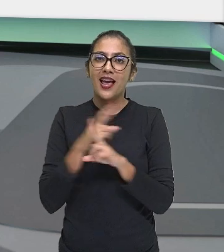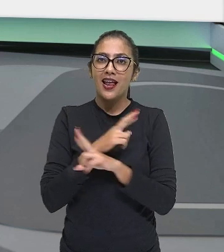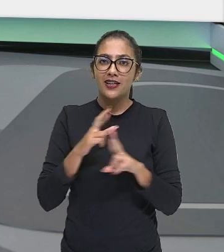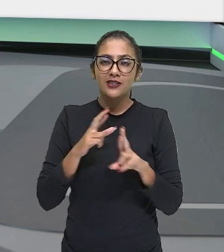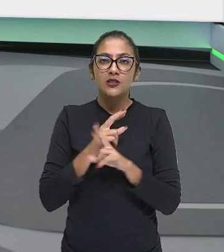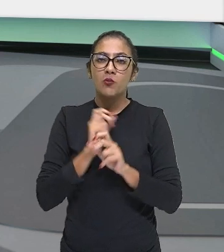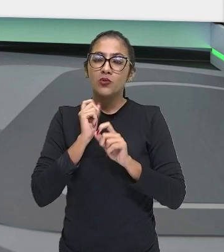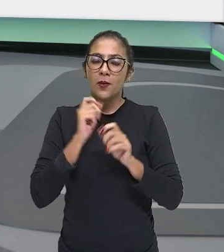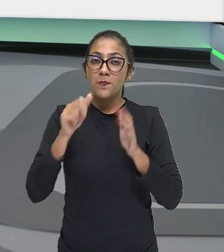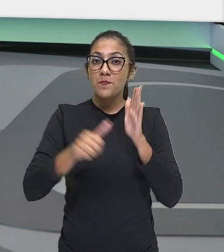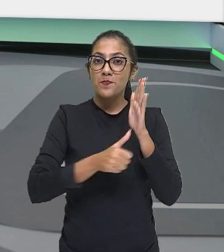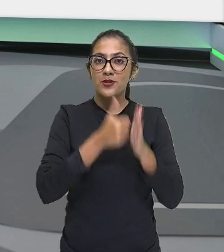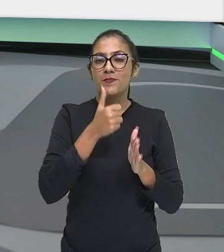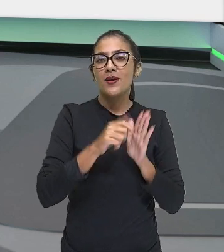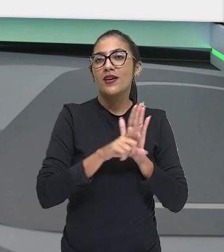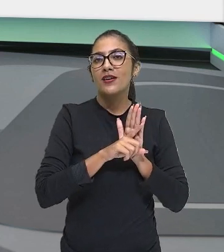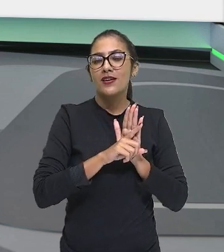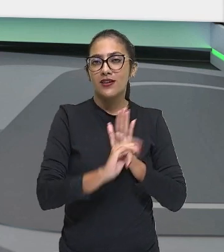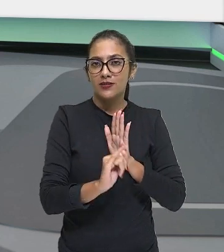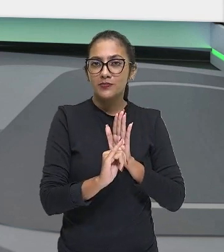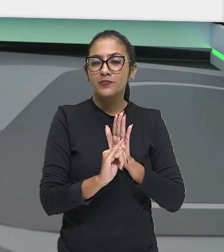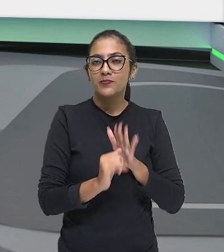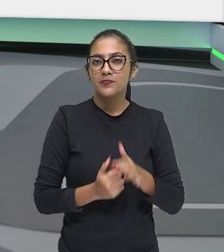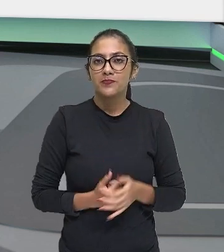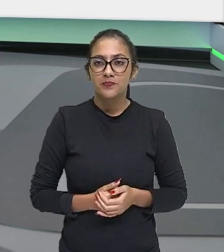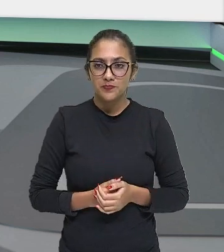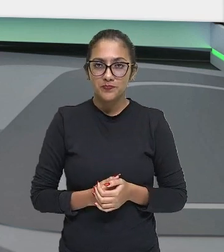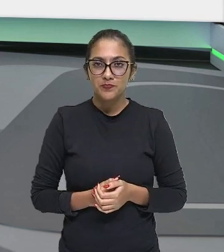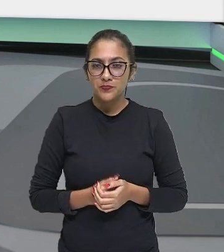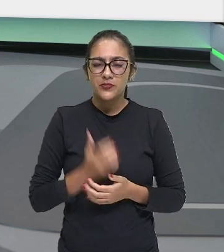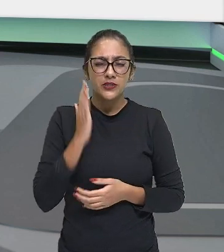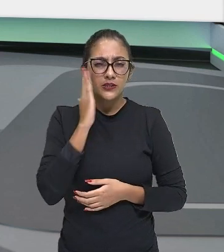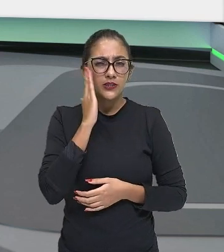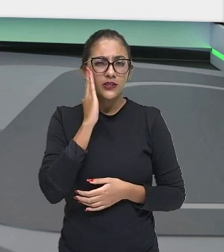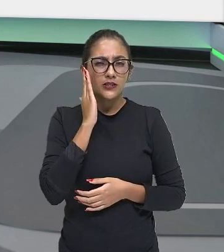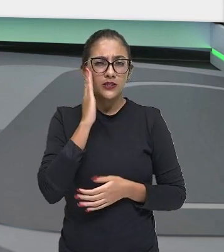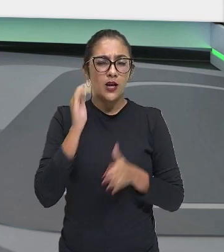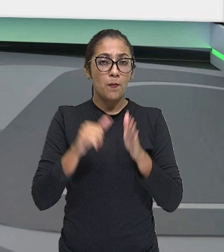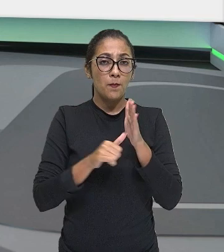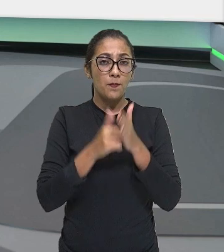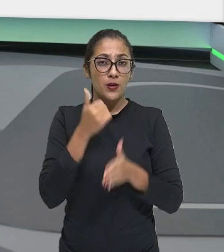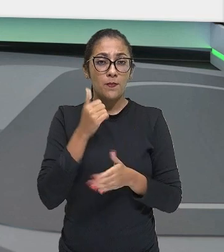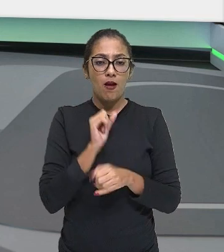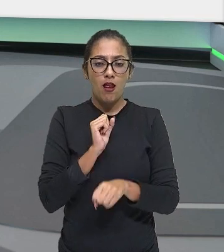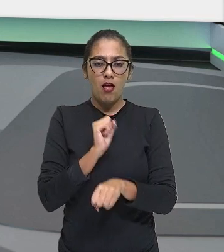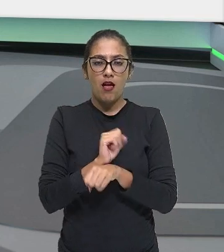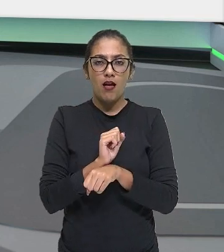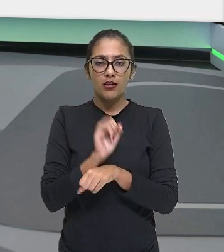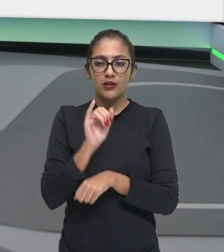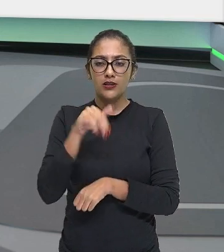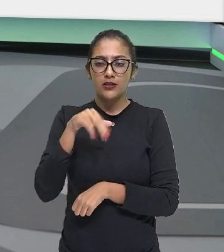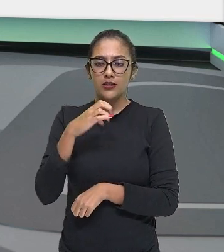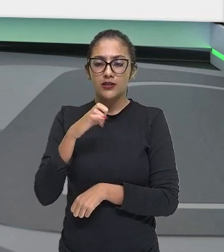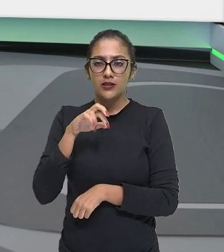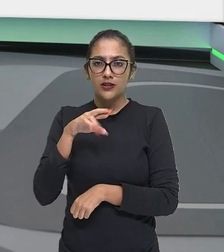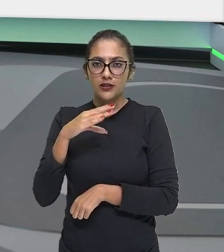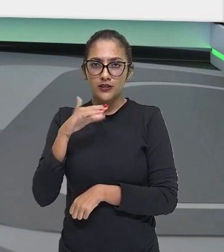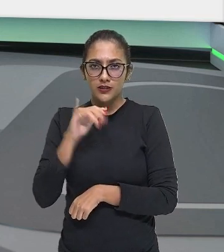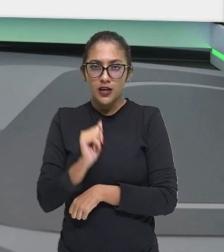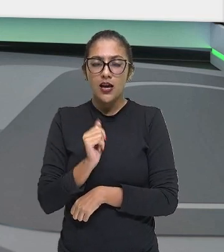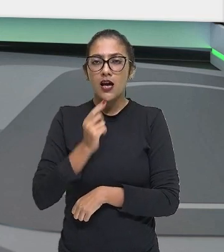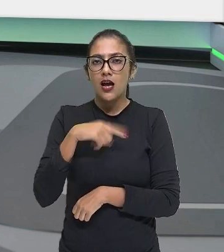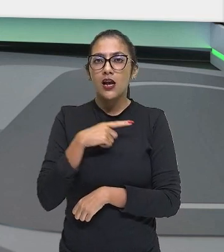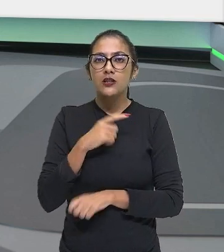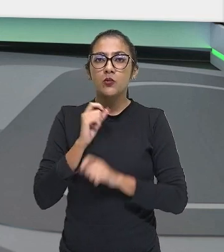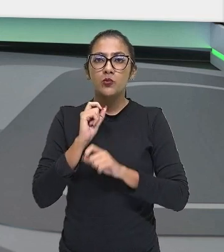seja, a primeira lei. Como vocês já sabem, a primeira lei, a inércia é uma propriedade da matéria que ela